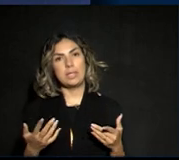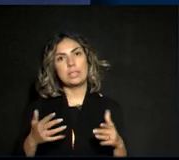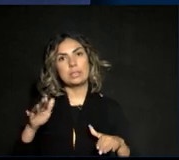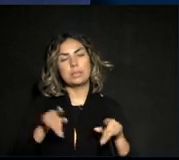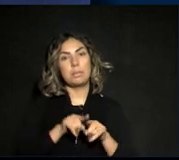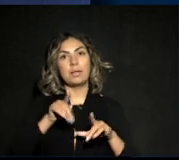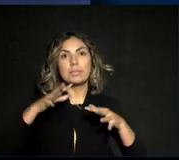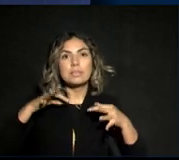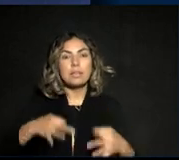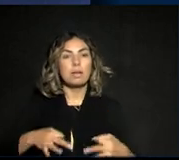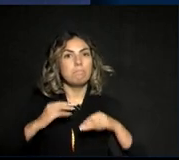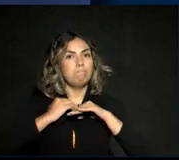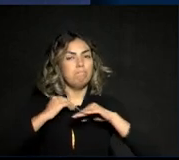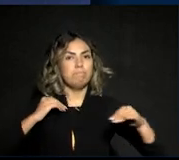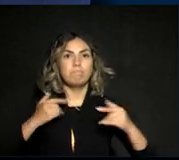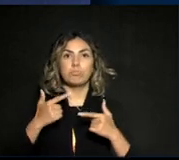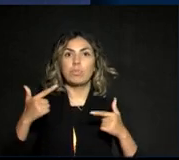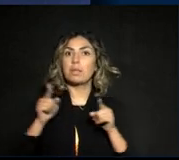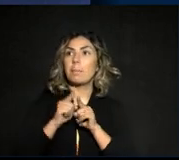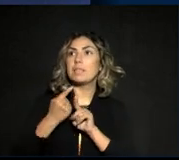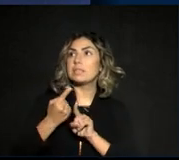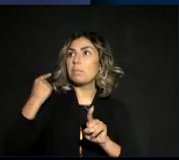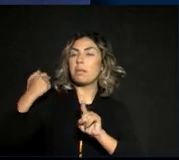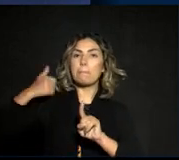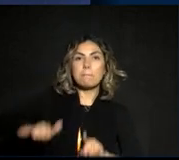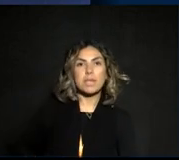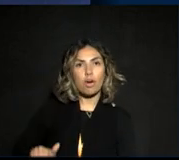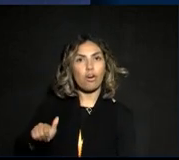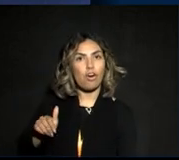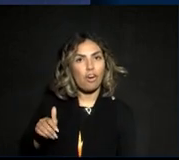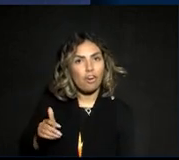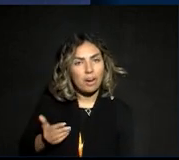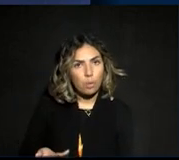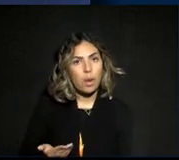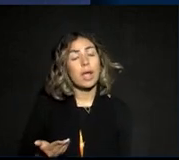não está estável ainda, piorou na última semana.